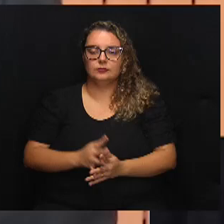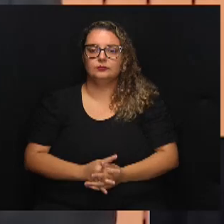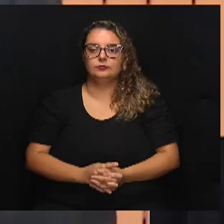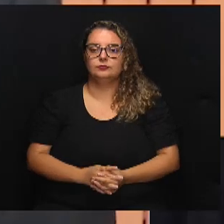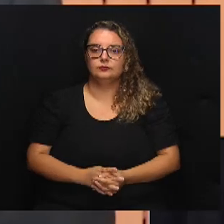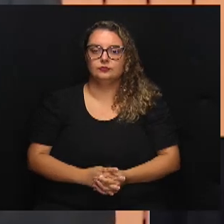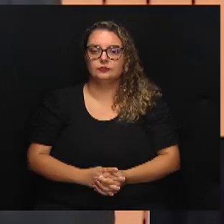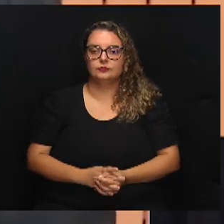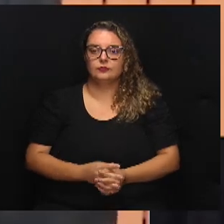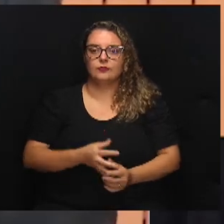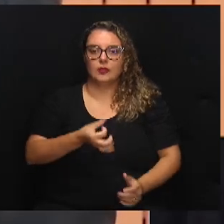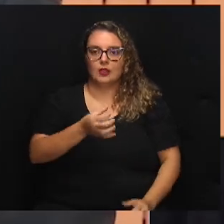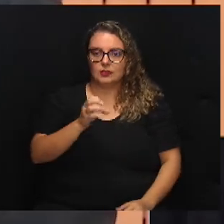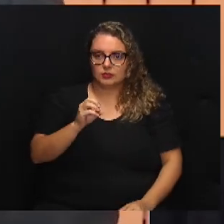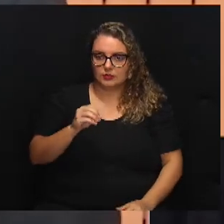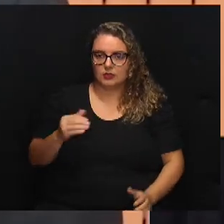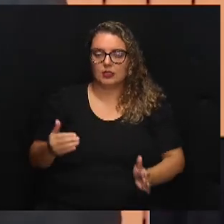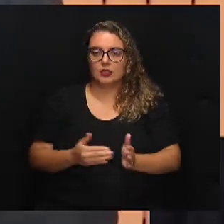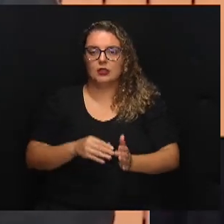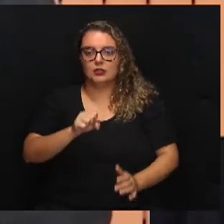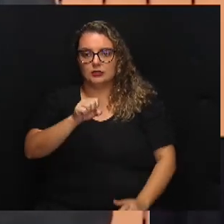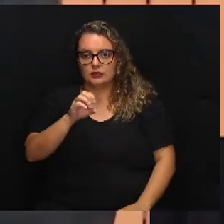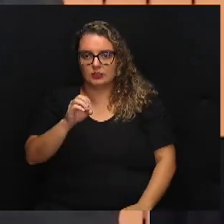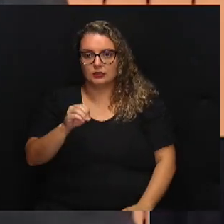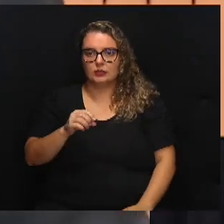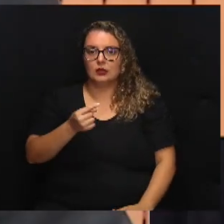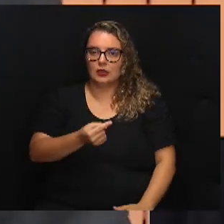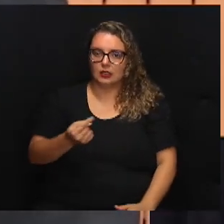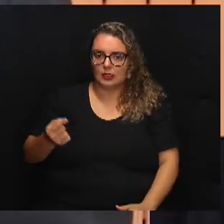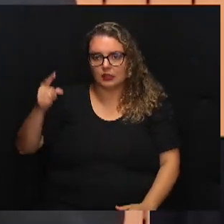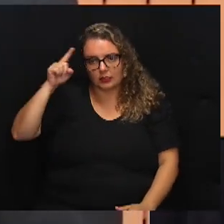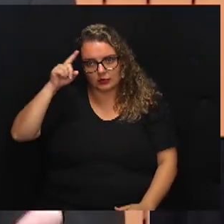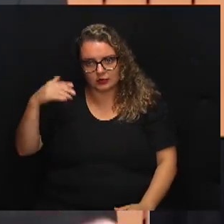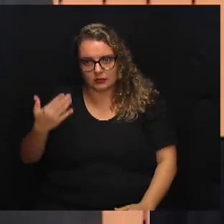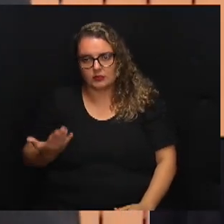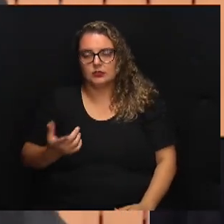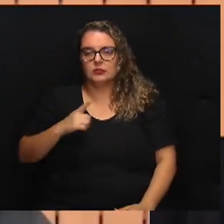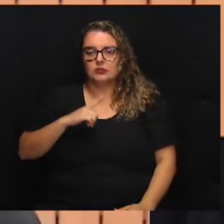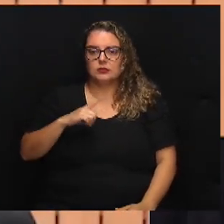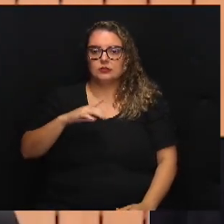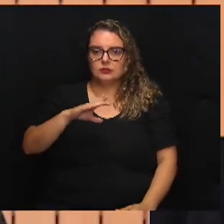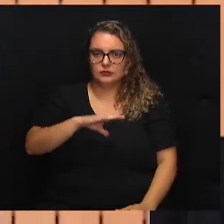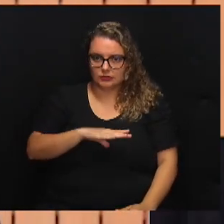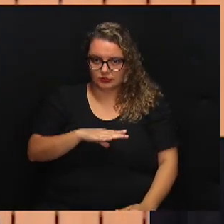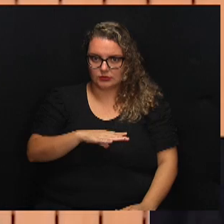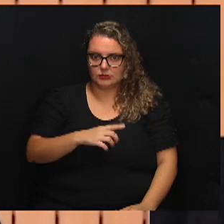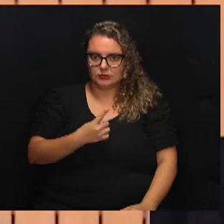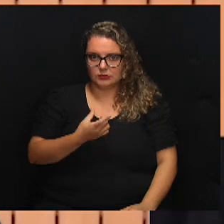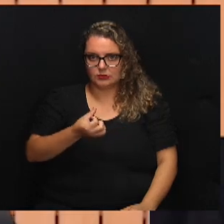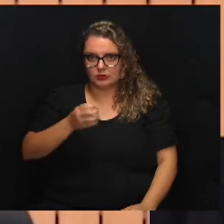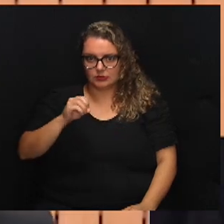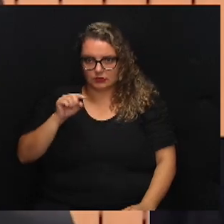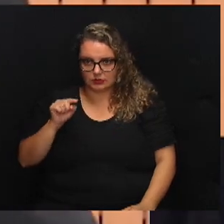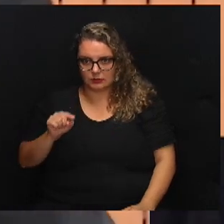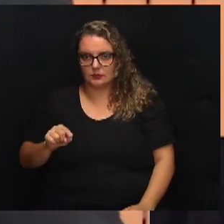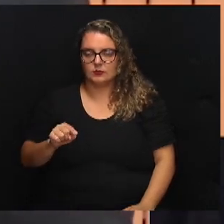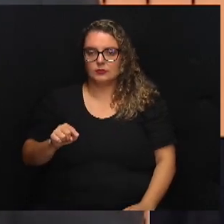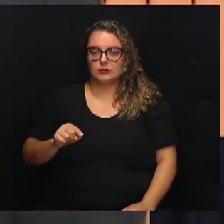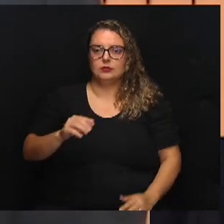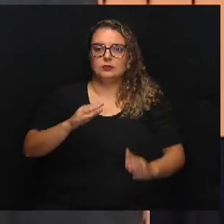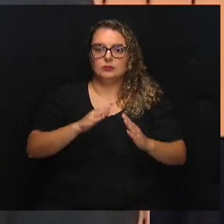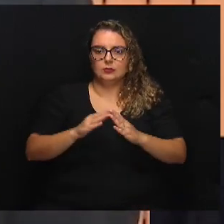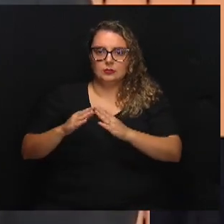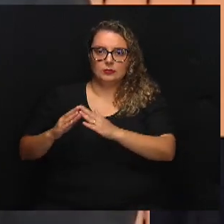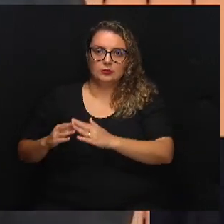de 600 a 800 pessoas por dia, que nós temos uma cidade de 160 mil habitantes. Então,